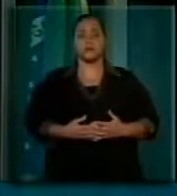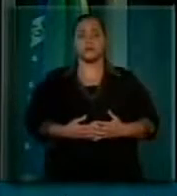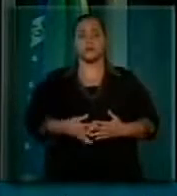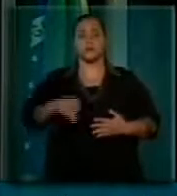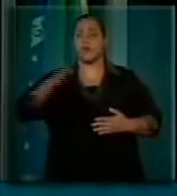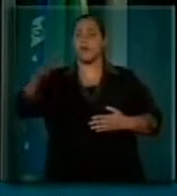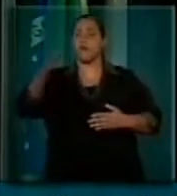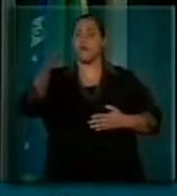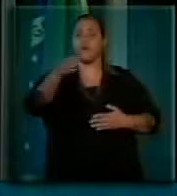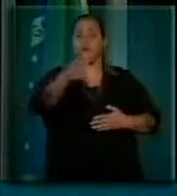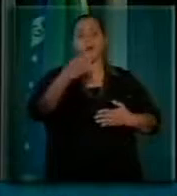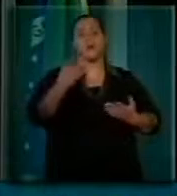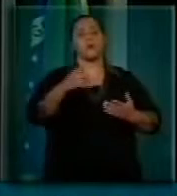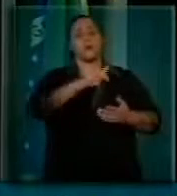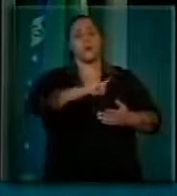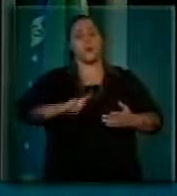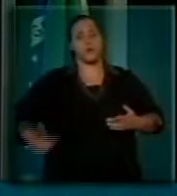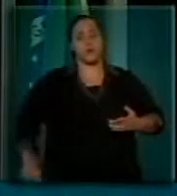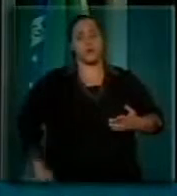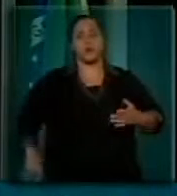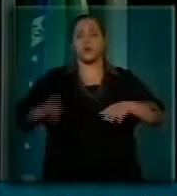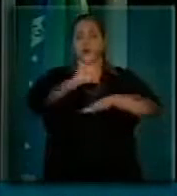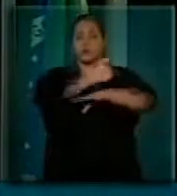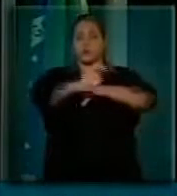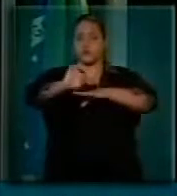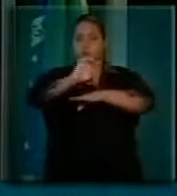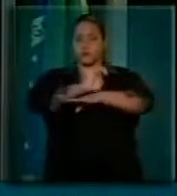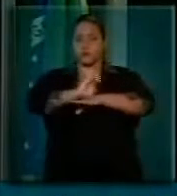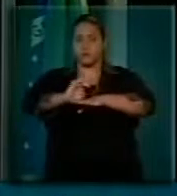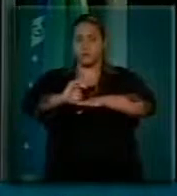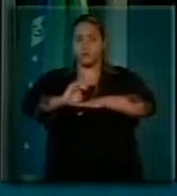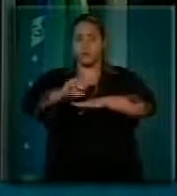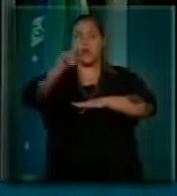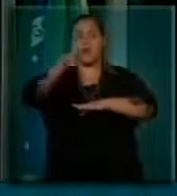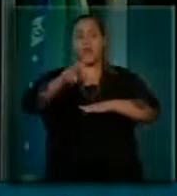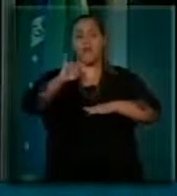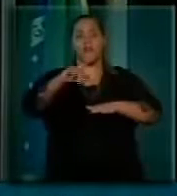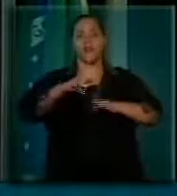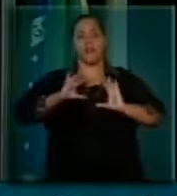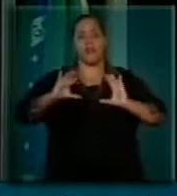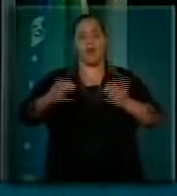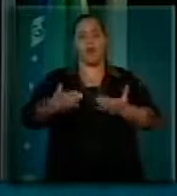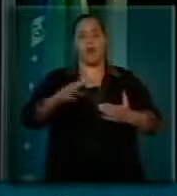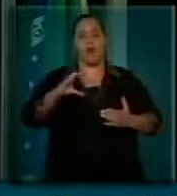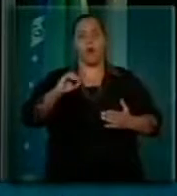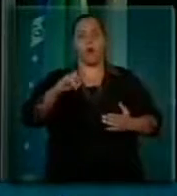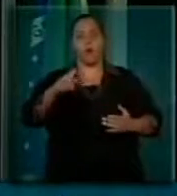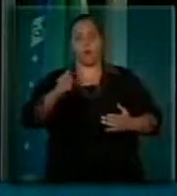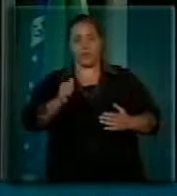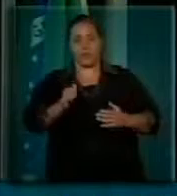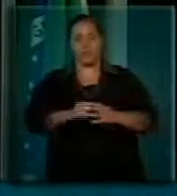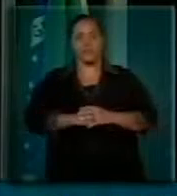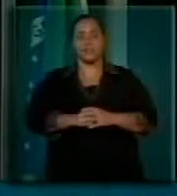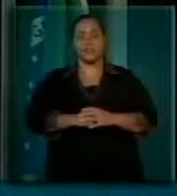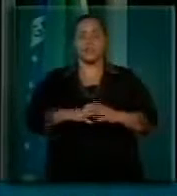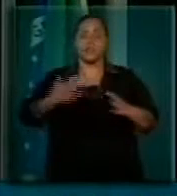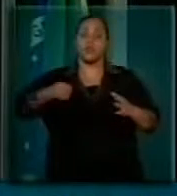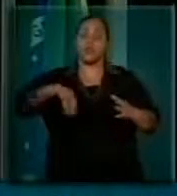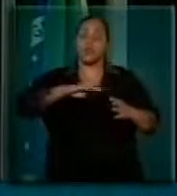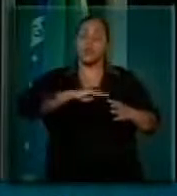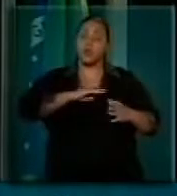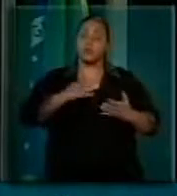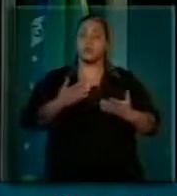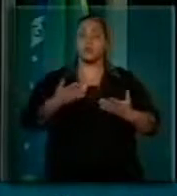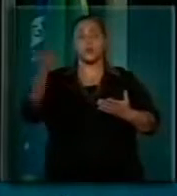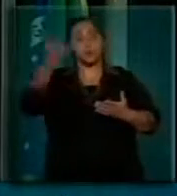os governadores dos estados que são sede da Copa do Mundo. Nós avançamos